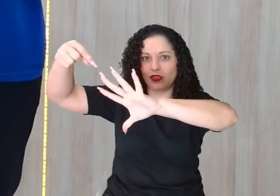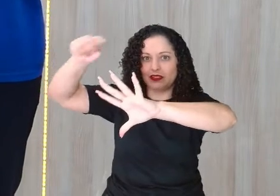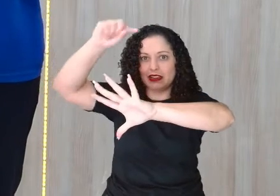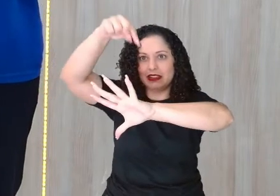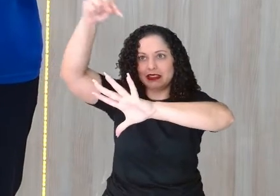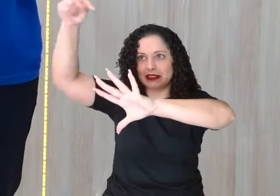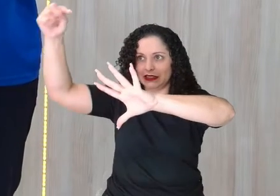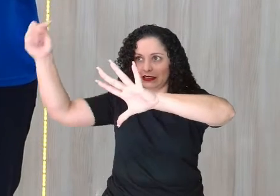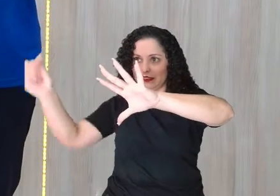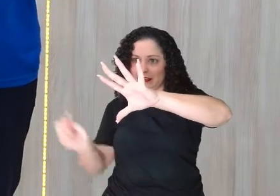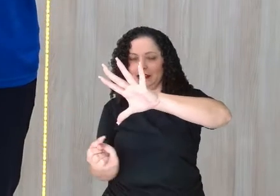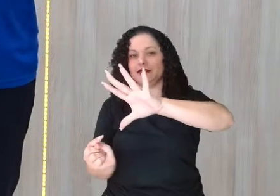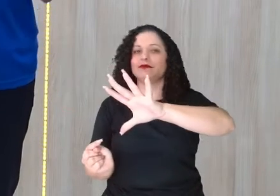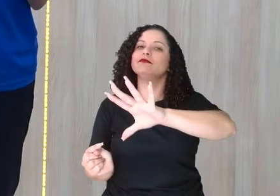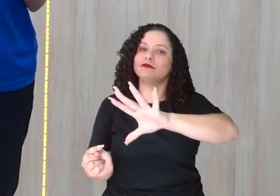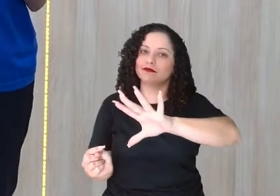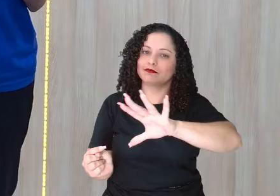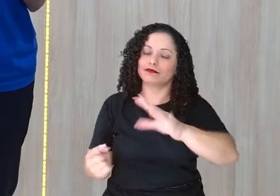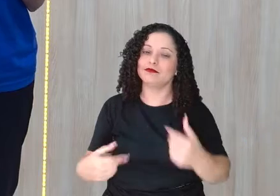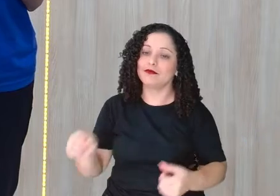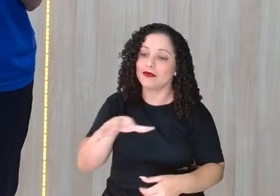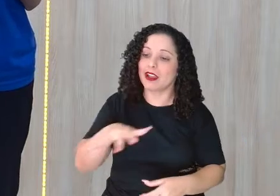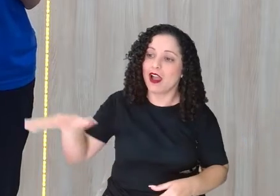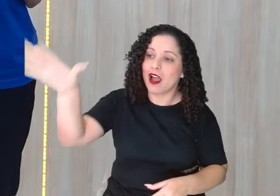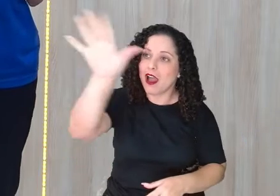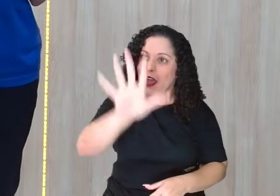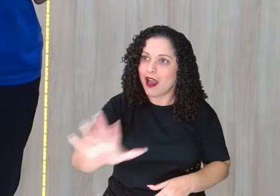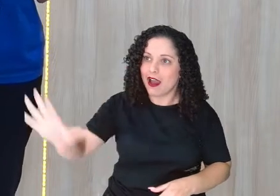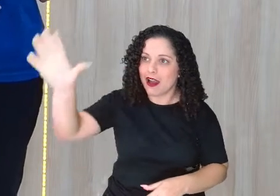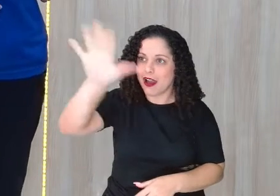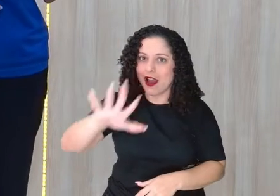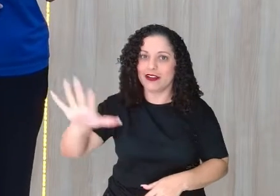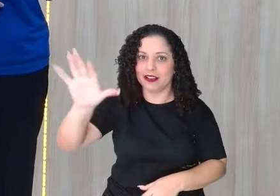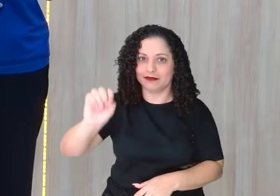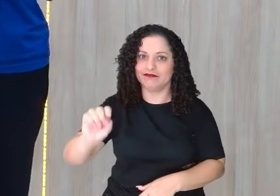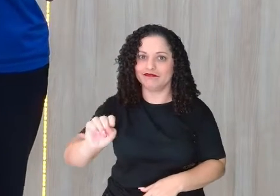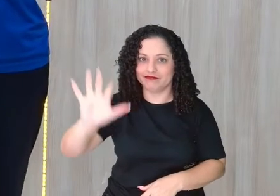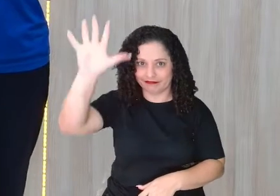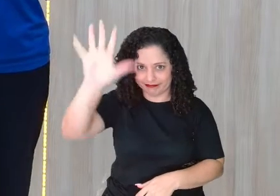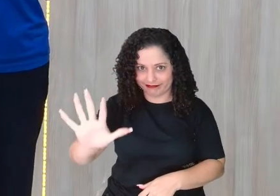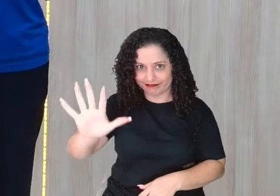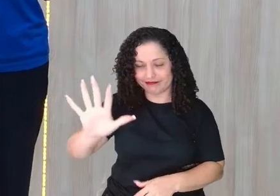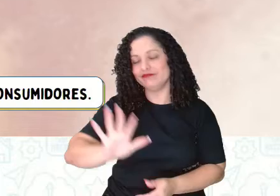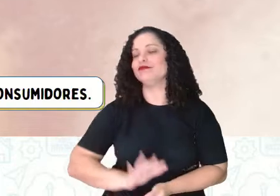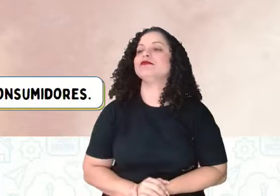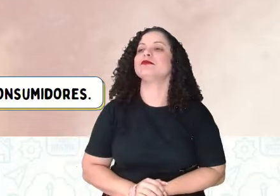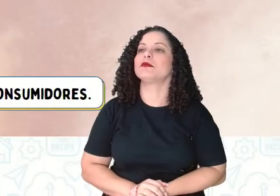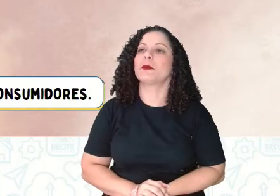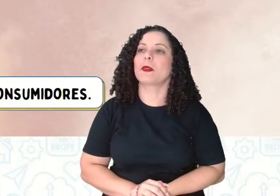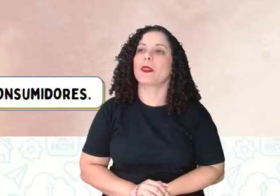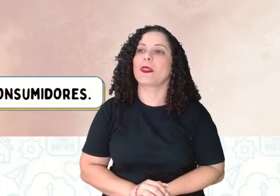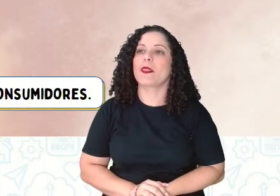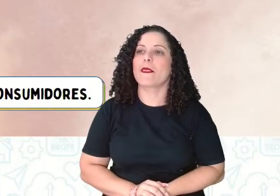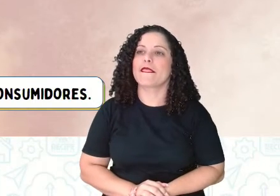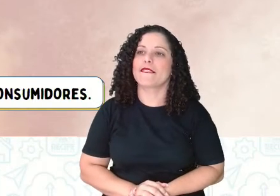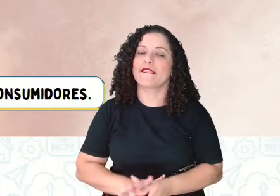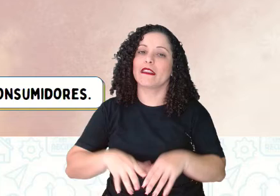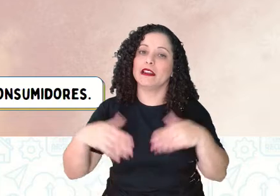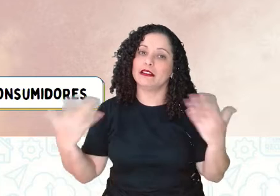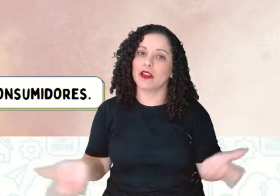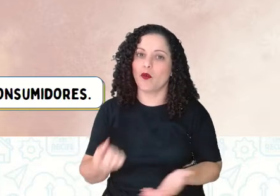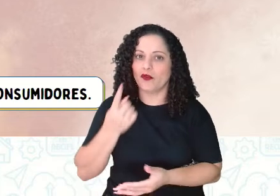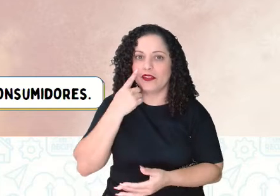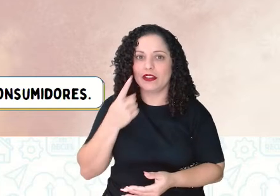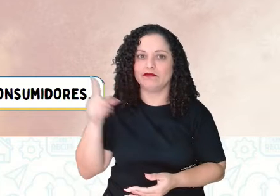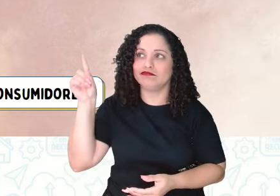mais especificamente ali na área da América do Norte, certo? E aí, vejam,